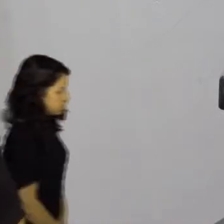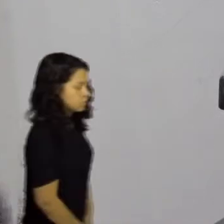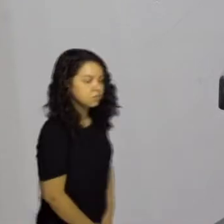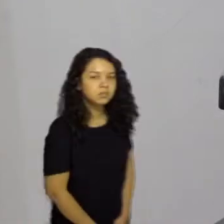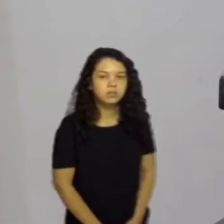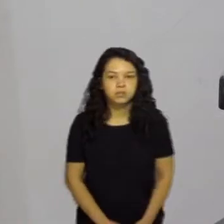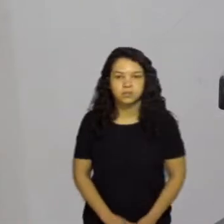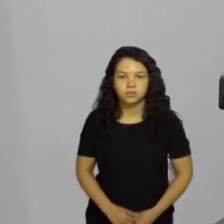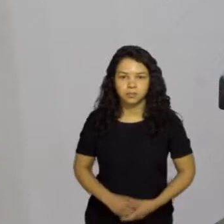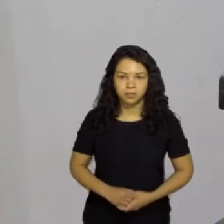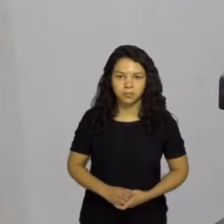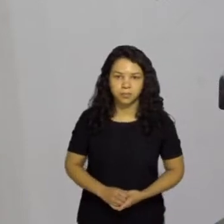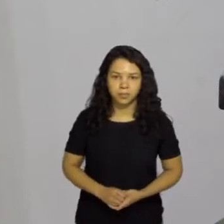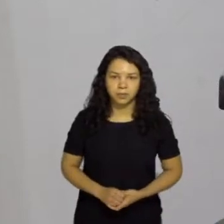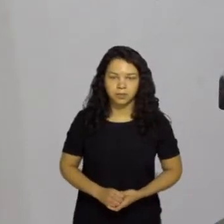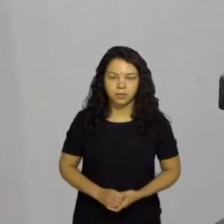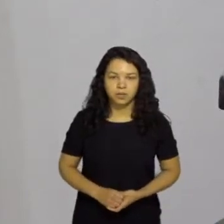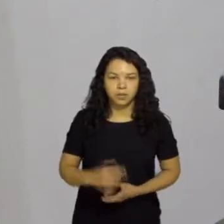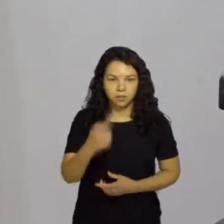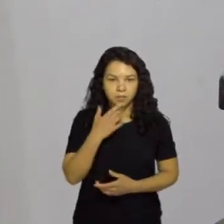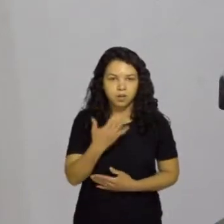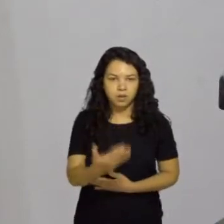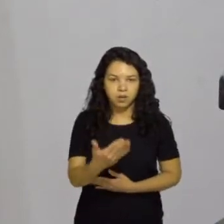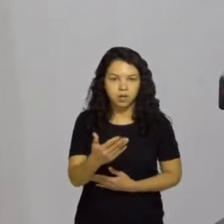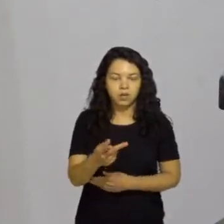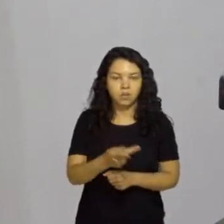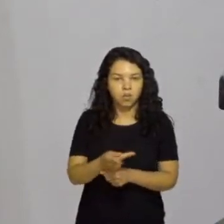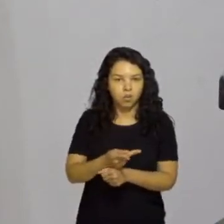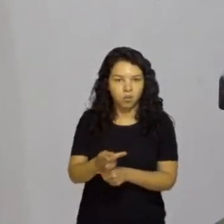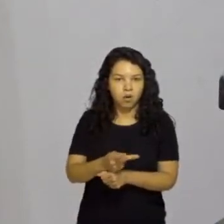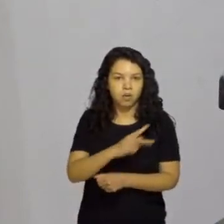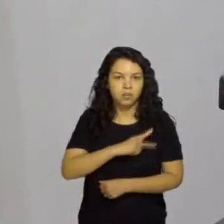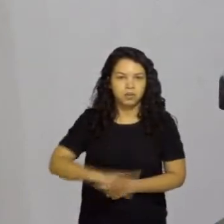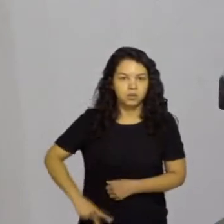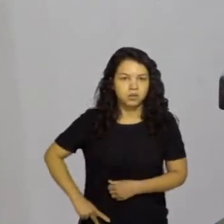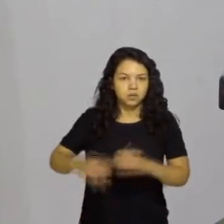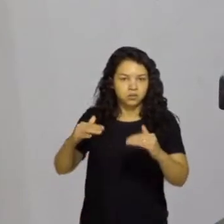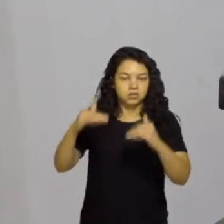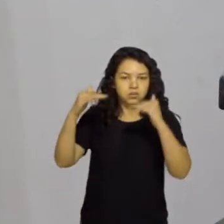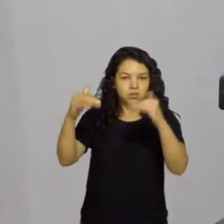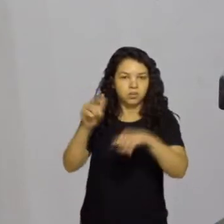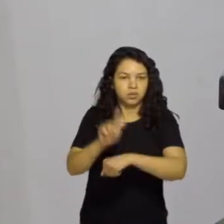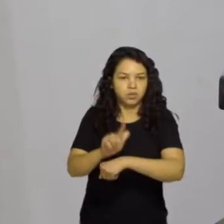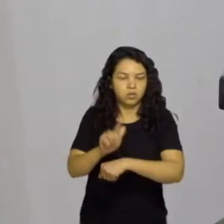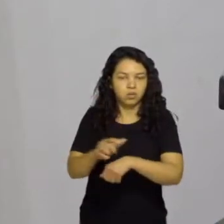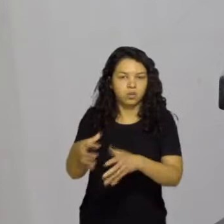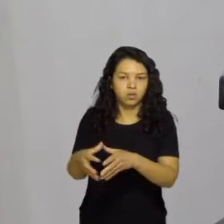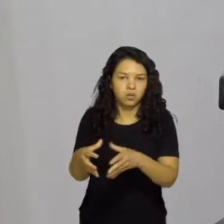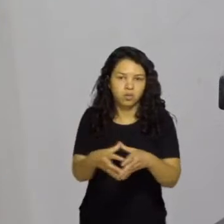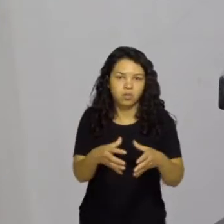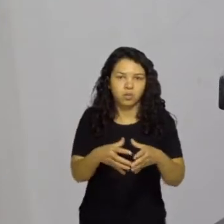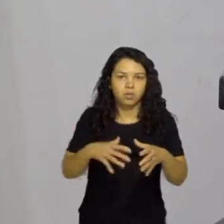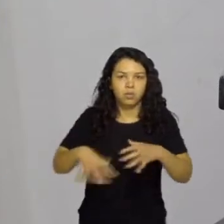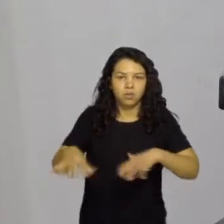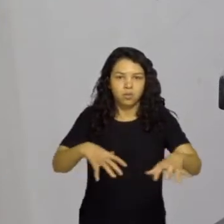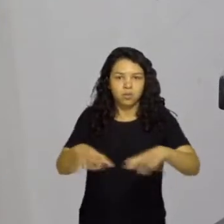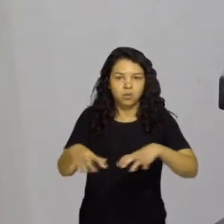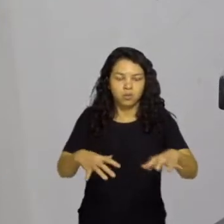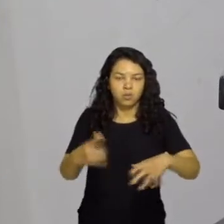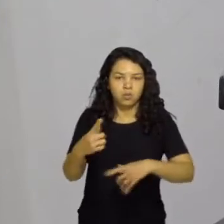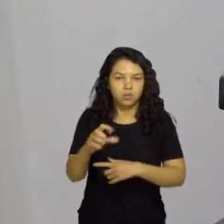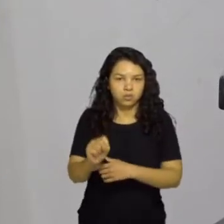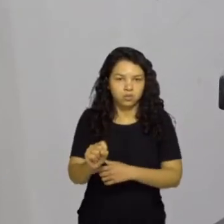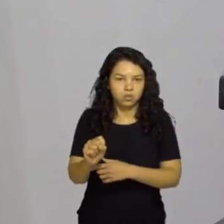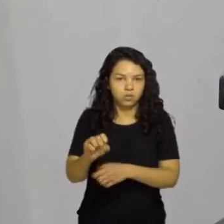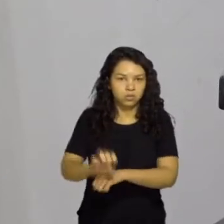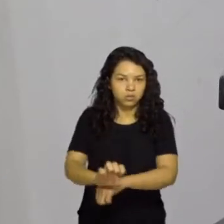CIE. Mande nos procurar. Mande procurar o presidente, o superintendente, o gerente, as unidades espalhadas em 18 estados ou o site que